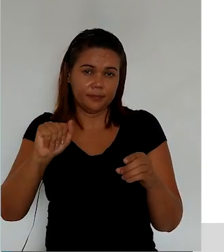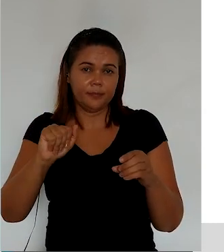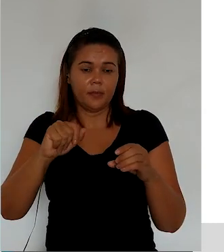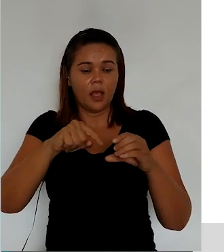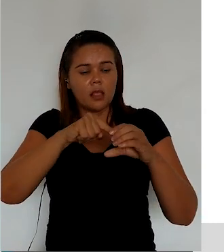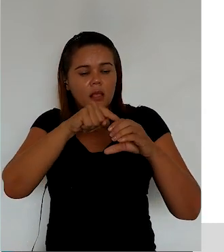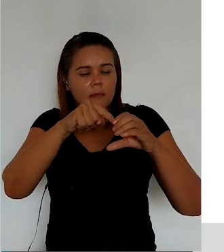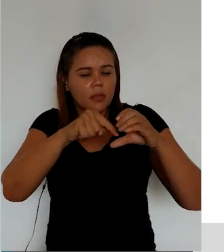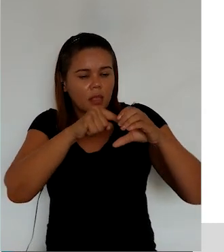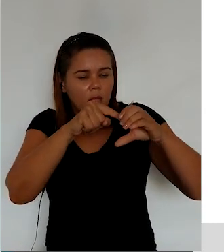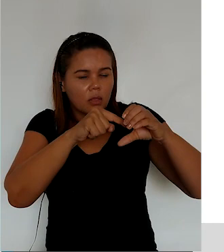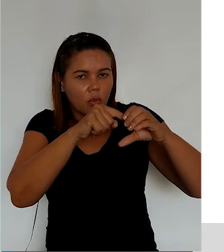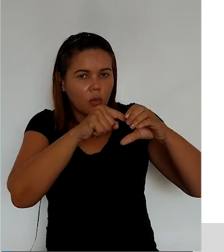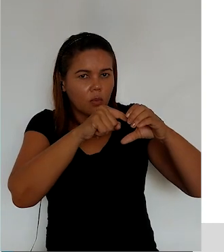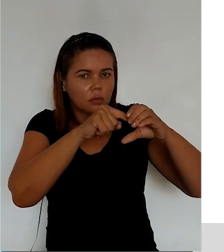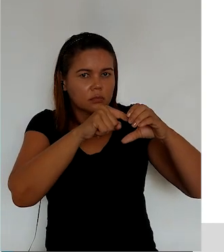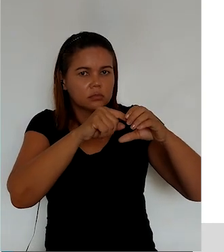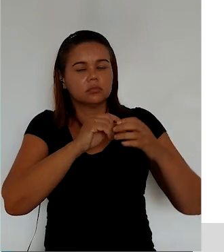mesaxônio externo.